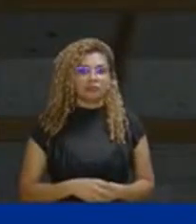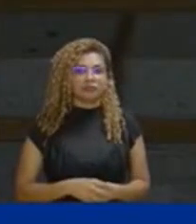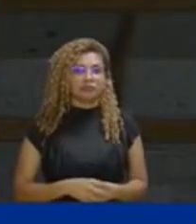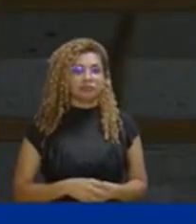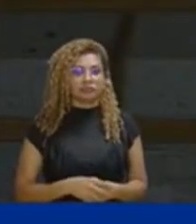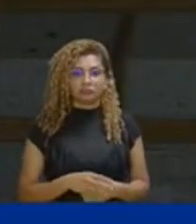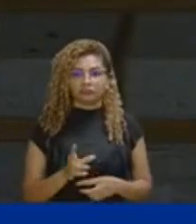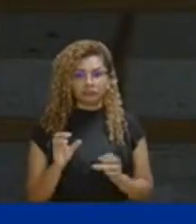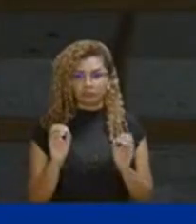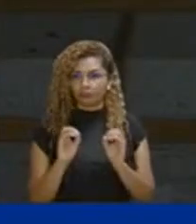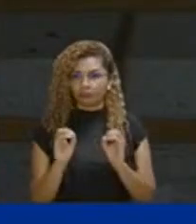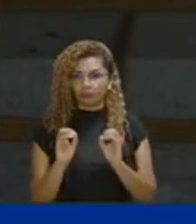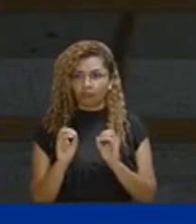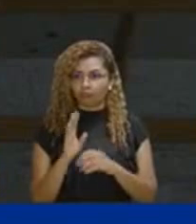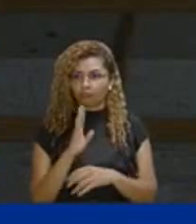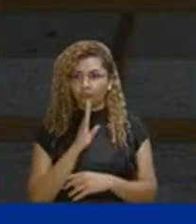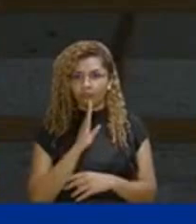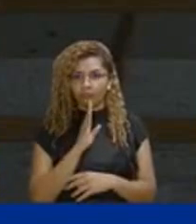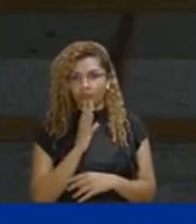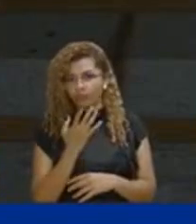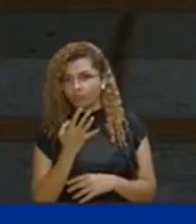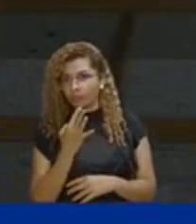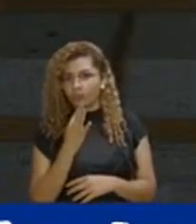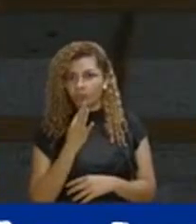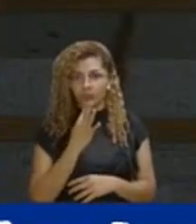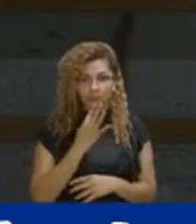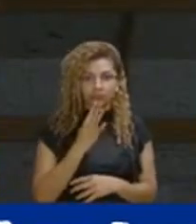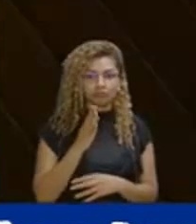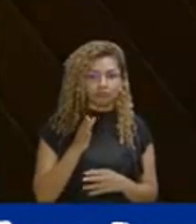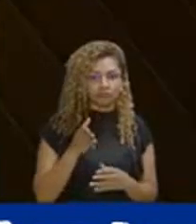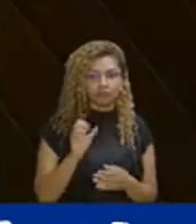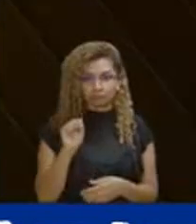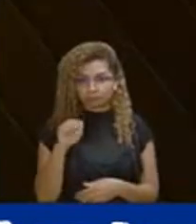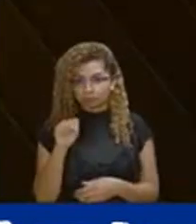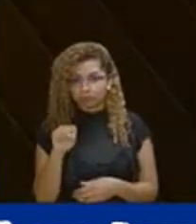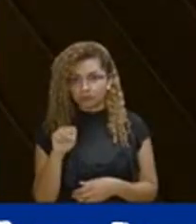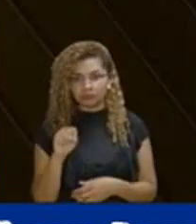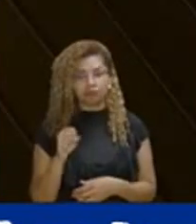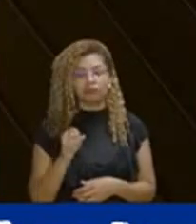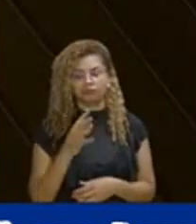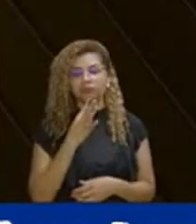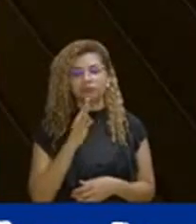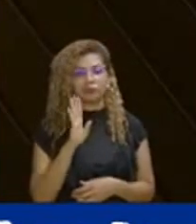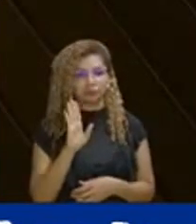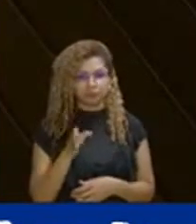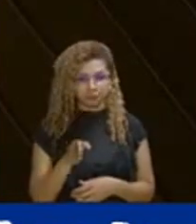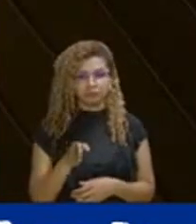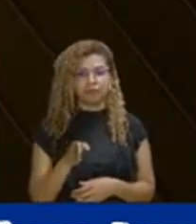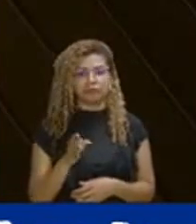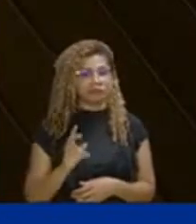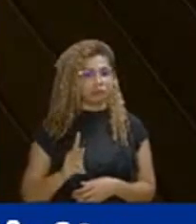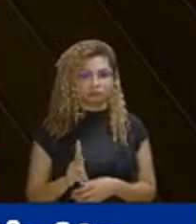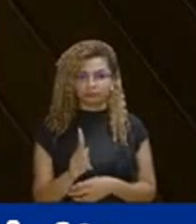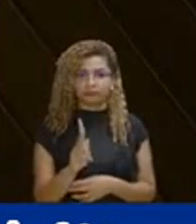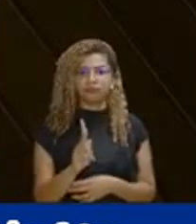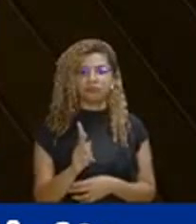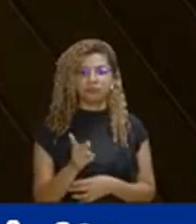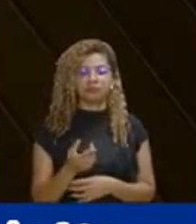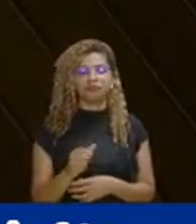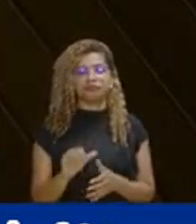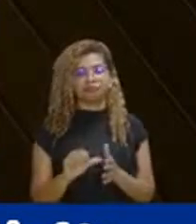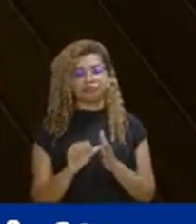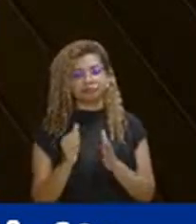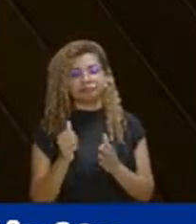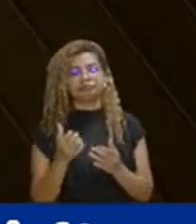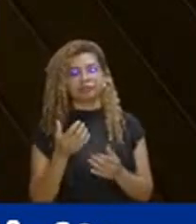Alguma objeção quanto ao conhecimento? Conhecida, Excelência, pode prosseguir. No caso, há duas questões em discussão. Primeira, saber